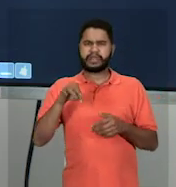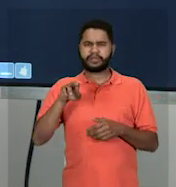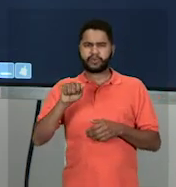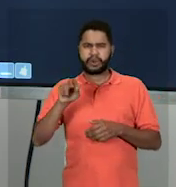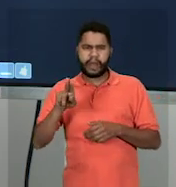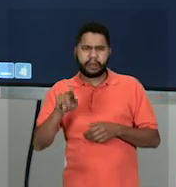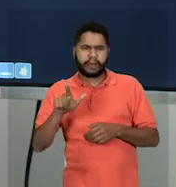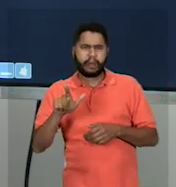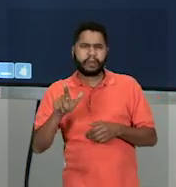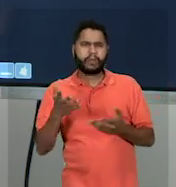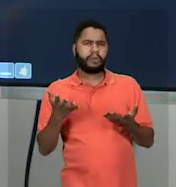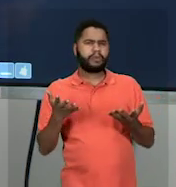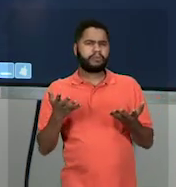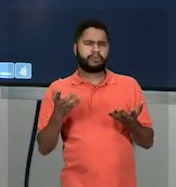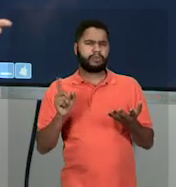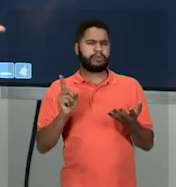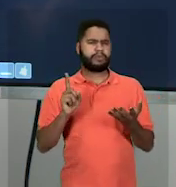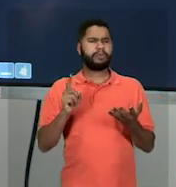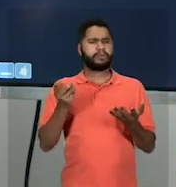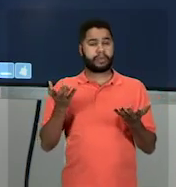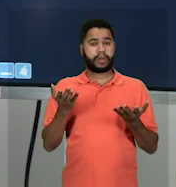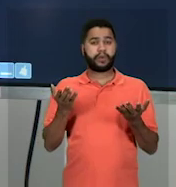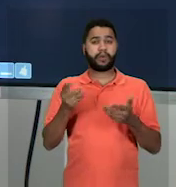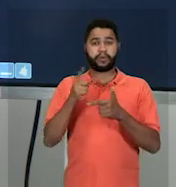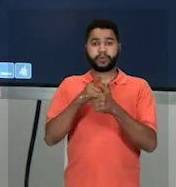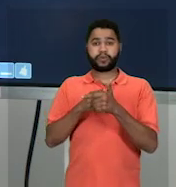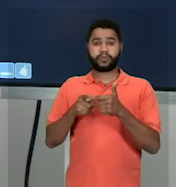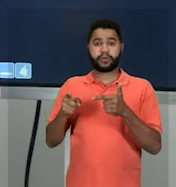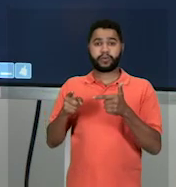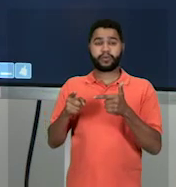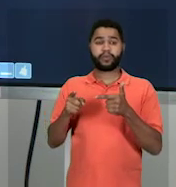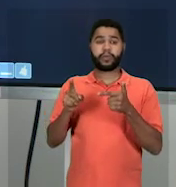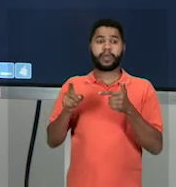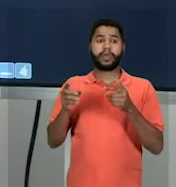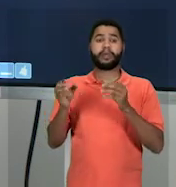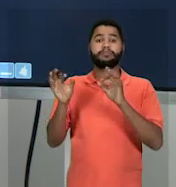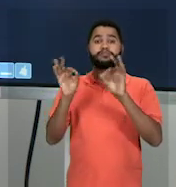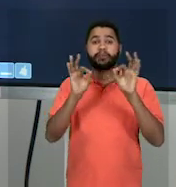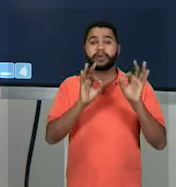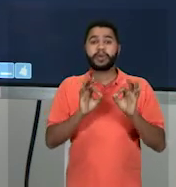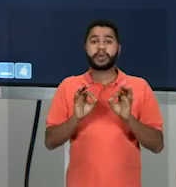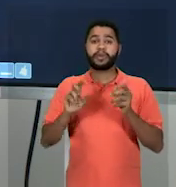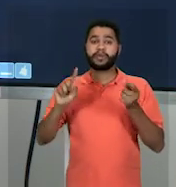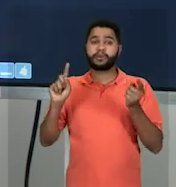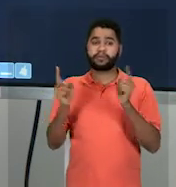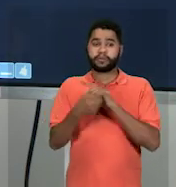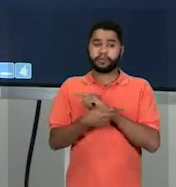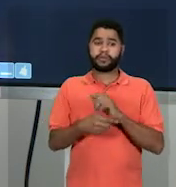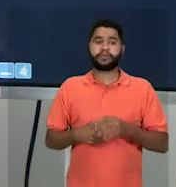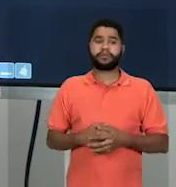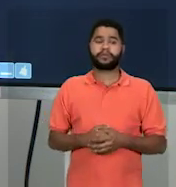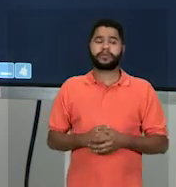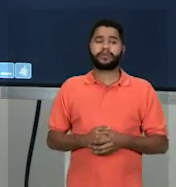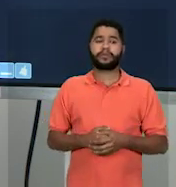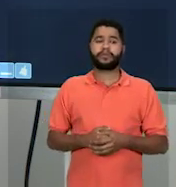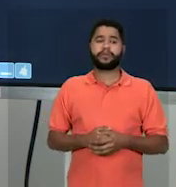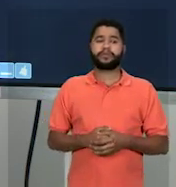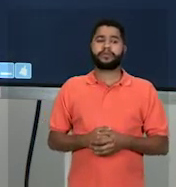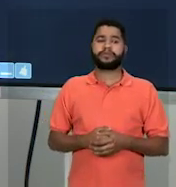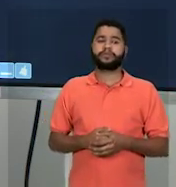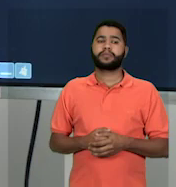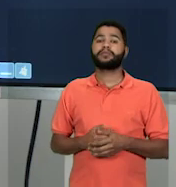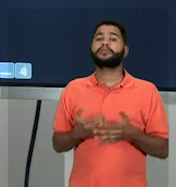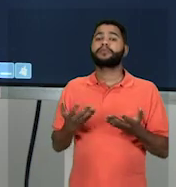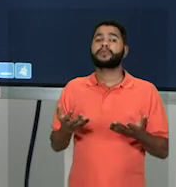passo ele para o próximo membro eu vou passar aí dividindo porque a ideia mexer com operações inversas então meu x aqui turma